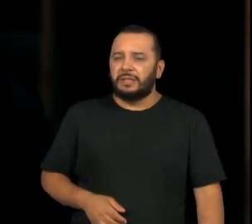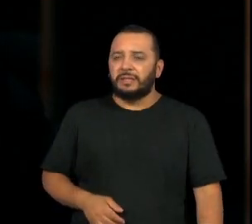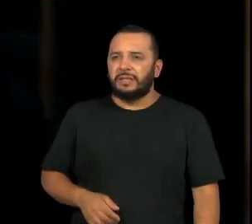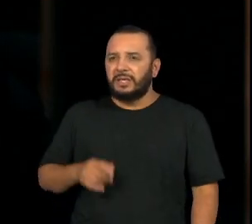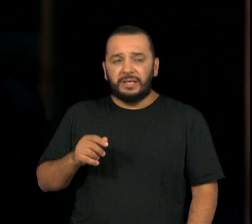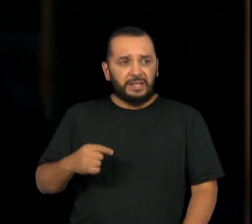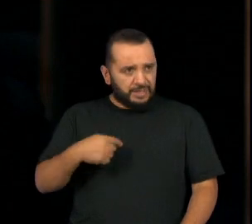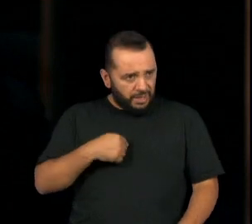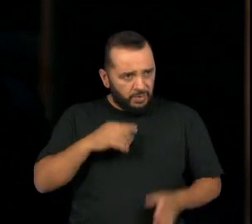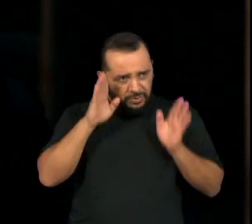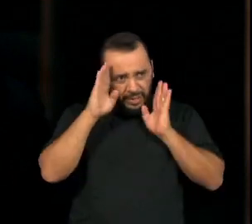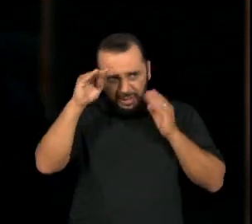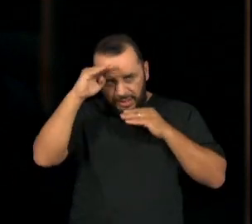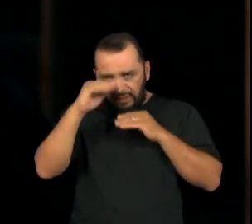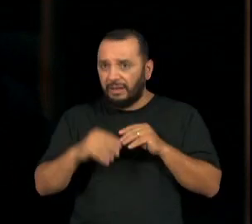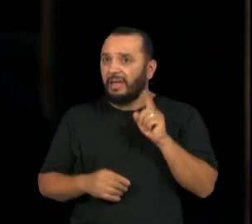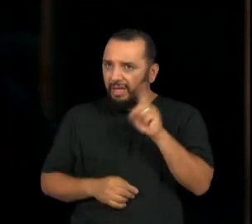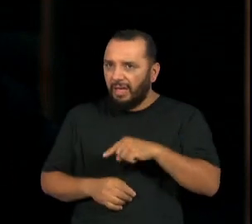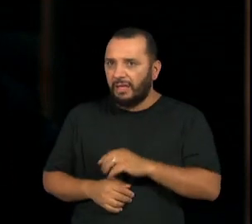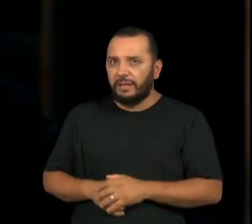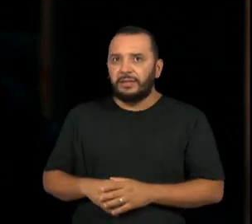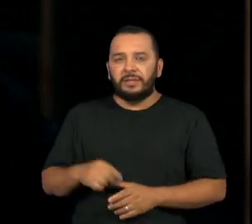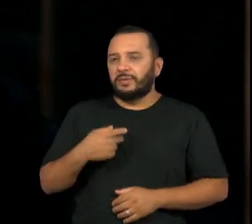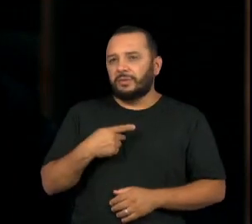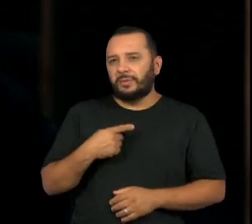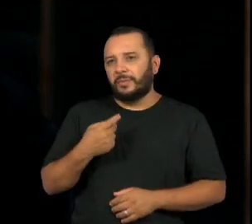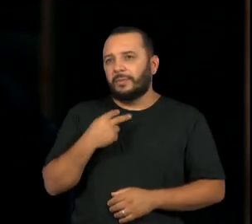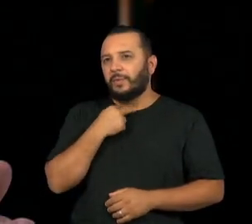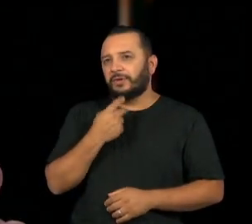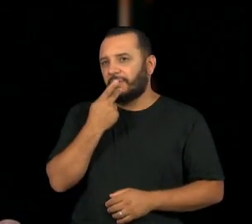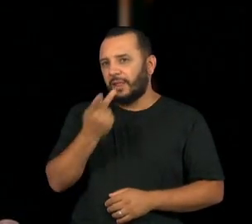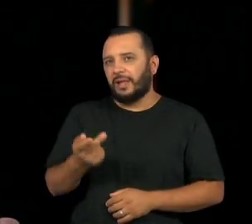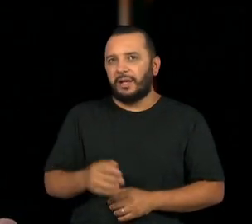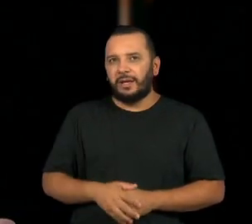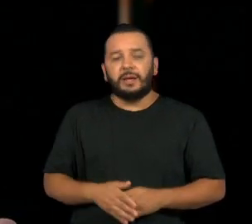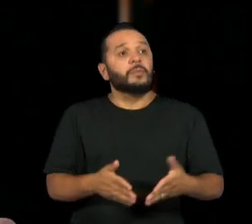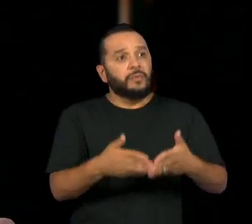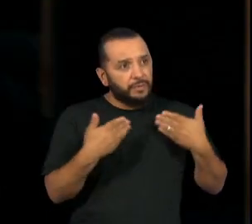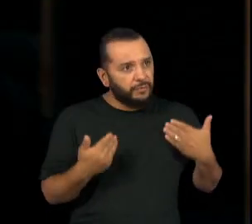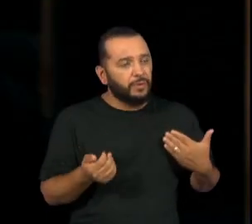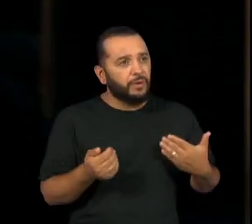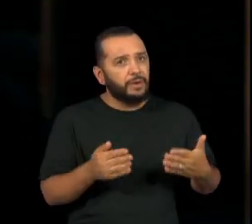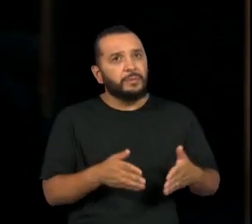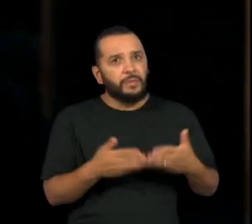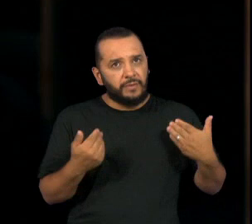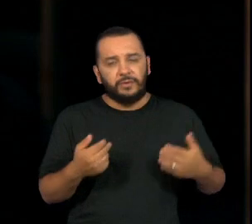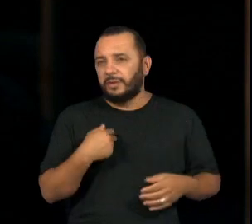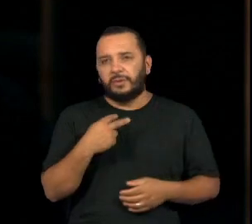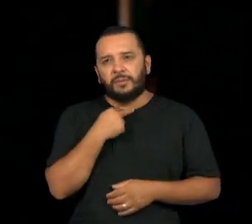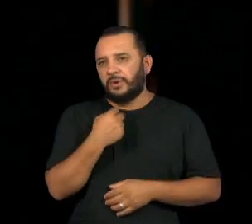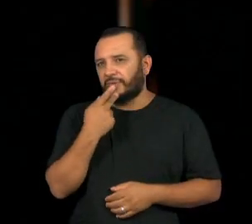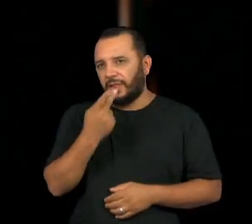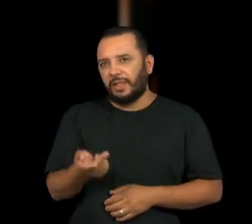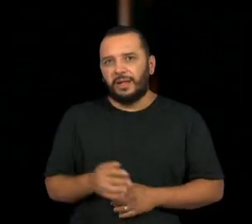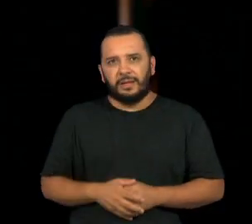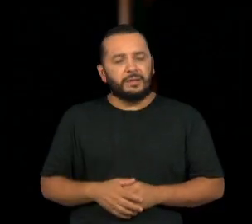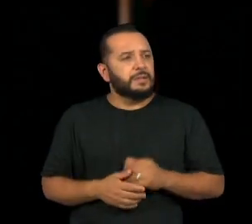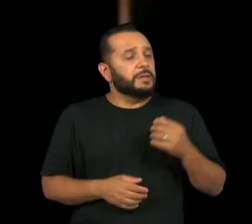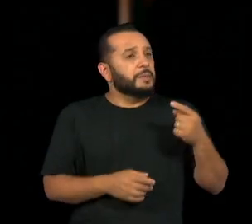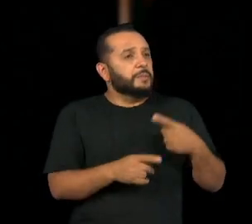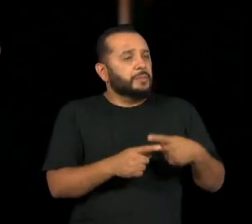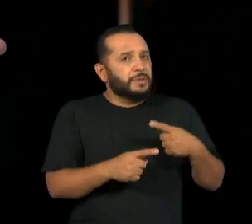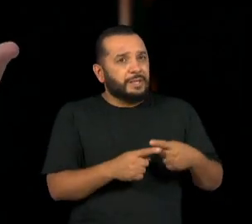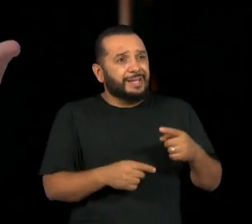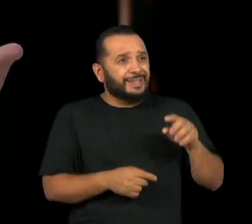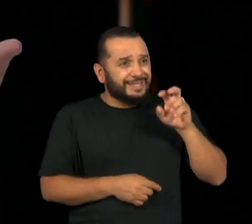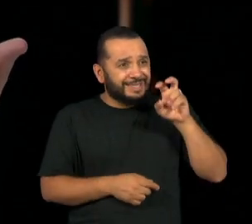É. E eu não posso responder o resto. Mas, por favor... Não, depois, ao vivo eu não posso falar por quê. Porque quando você fala